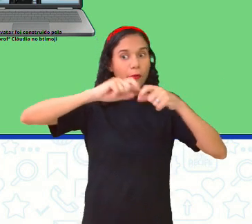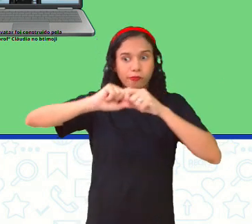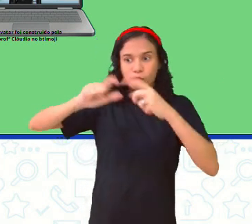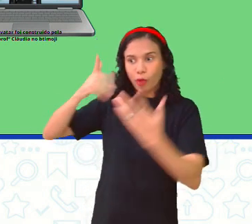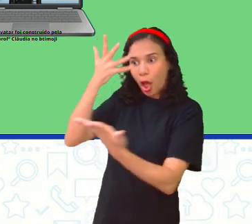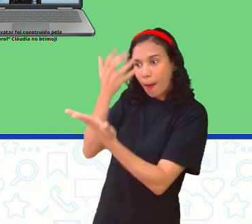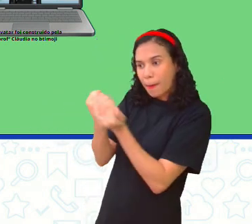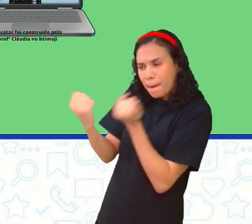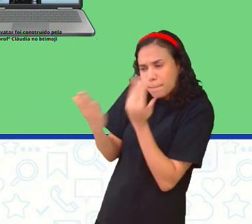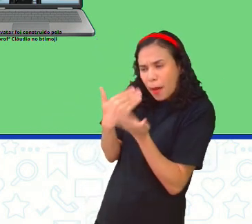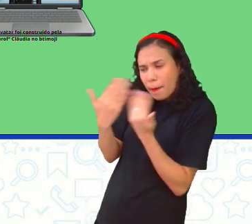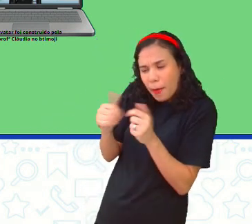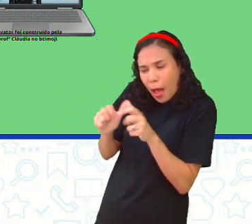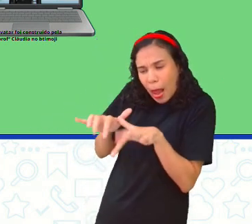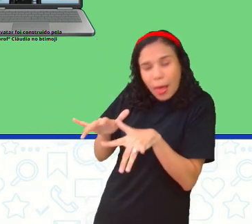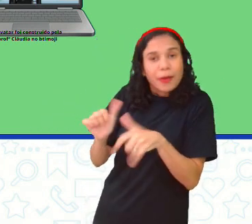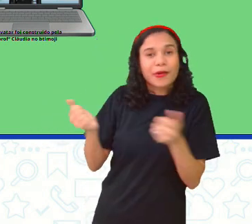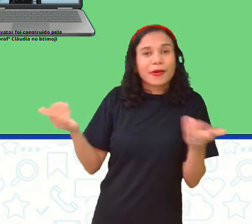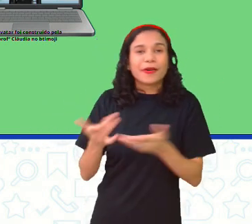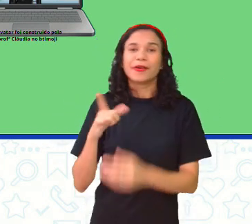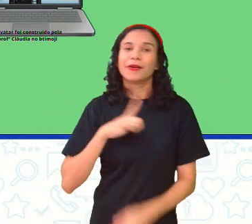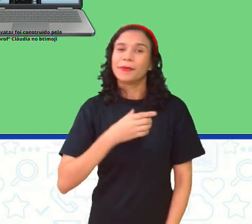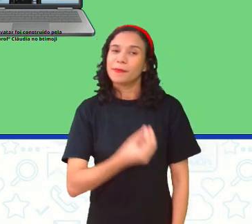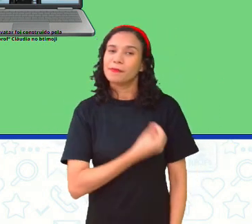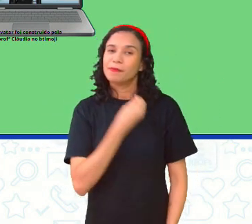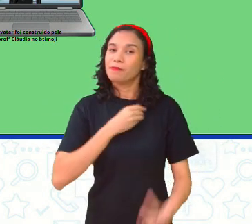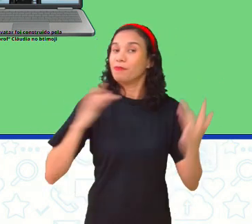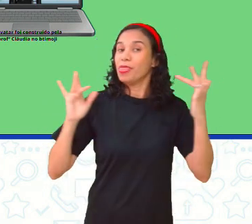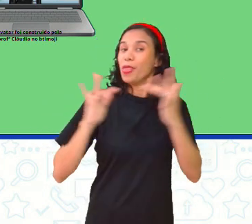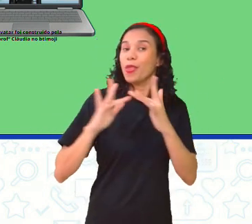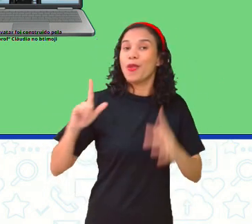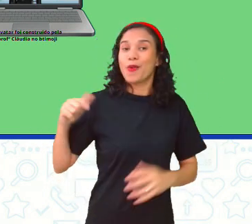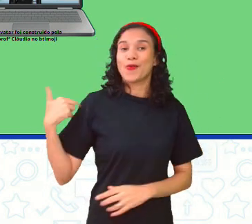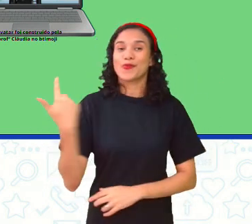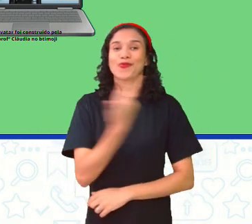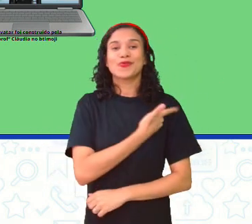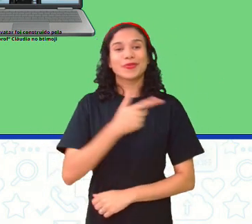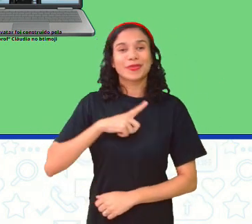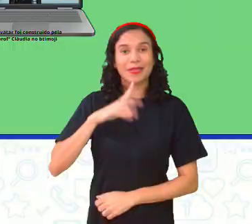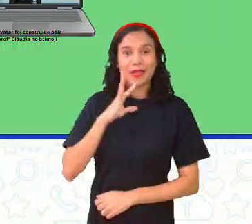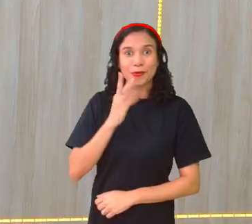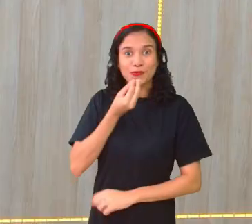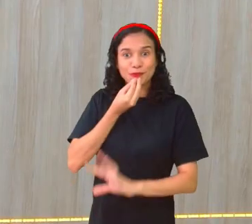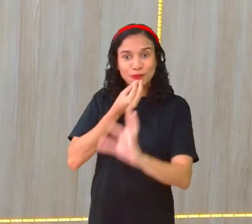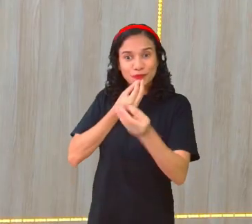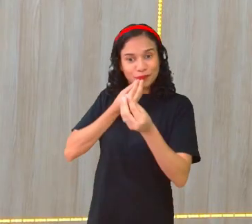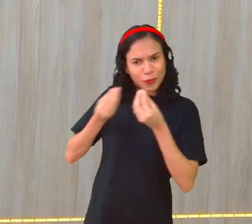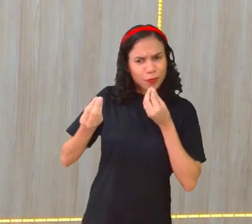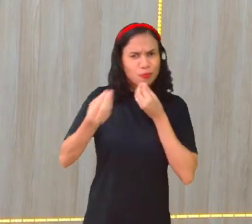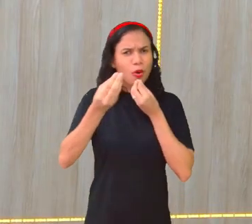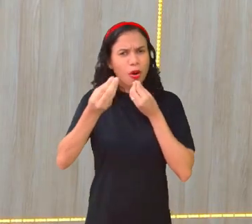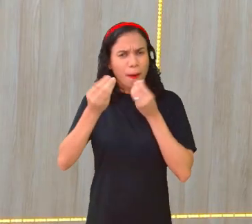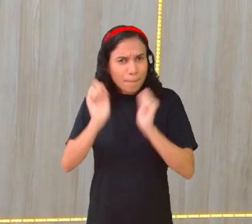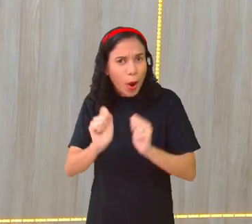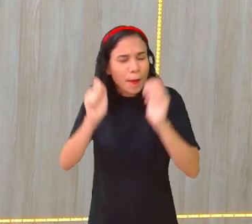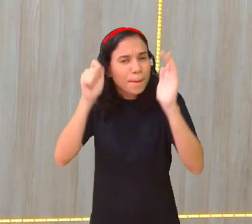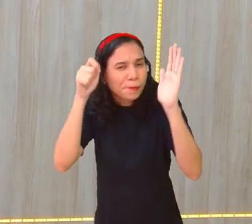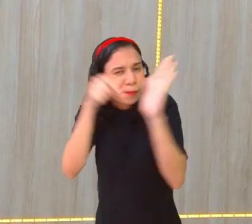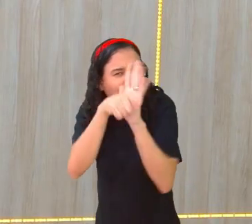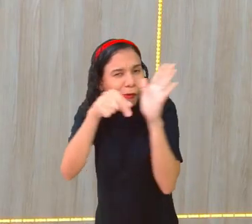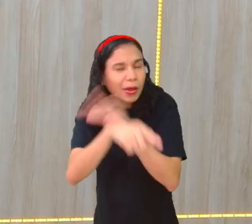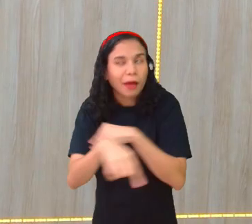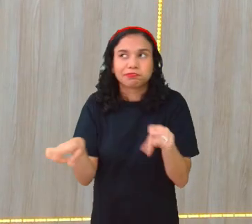em tempo hábil, não é? Estar conectadozinho aqui, trocar informações, perguntas, nos